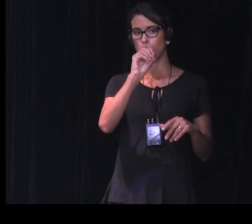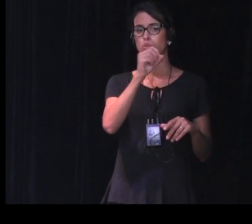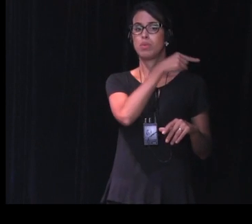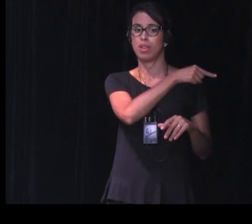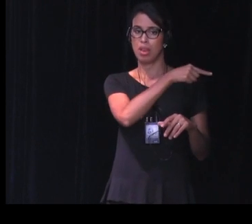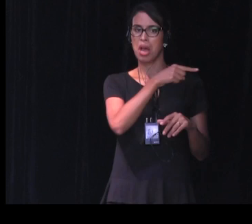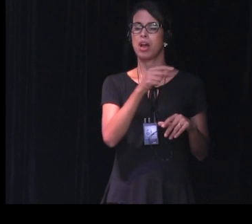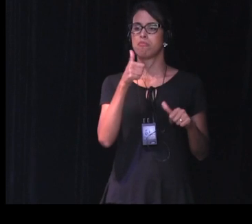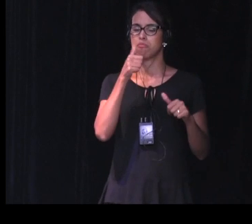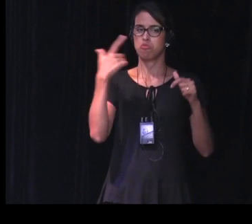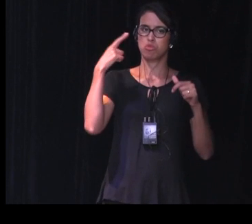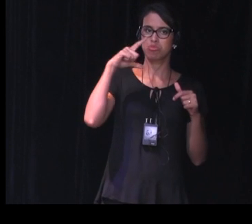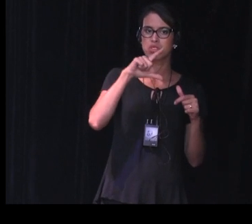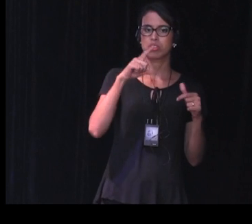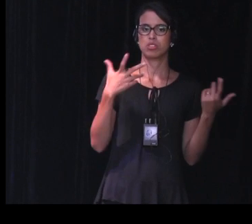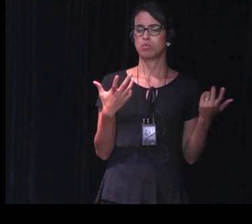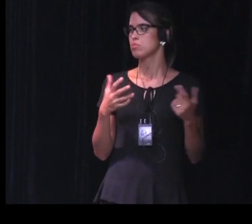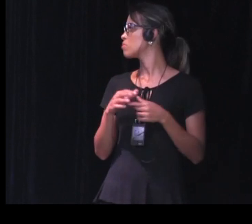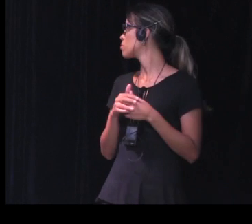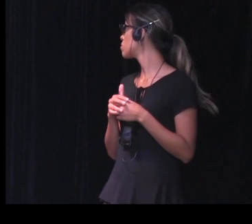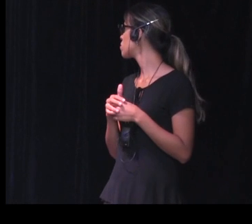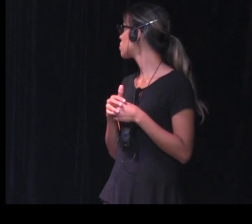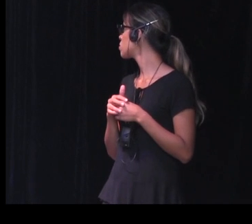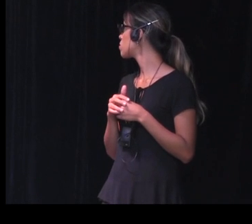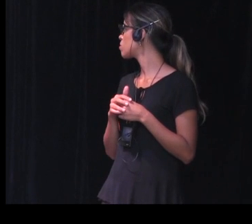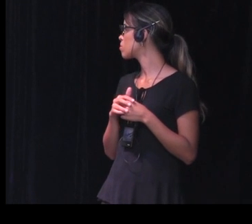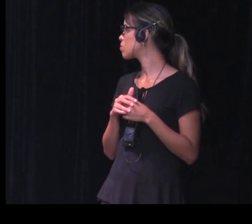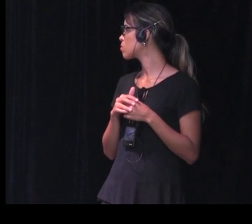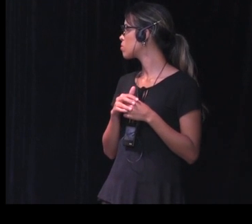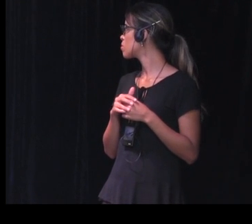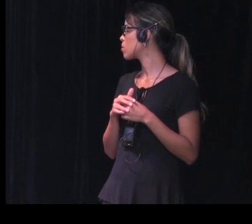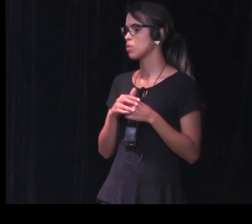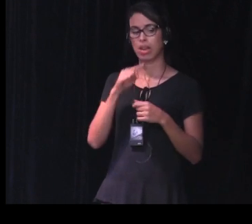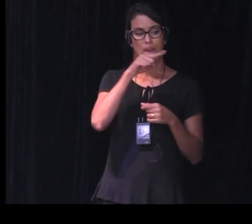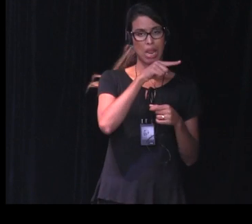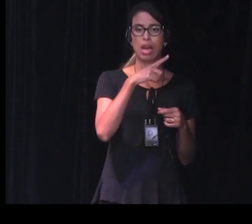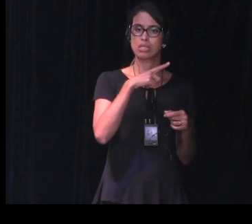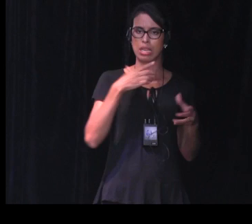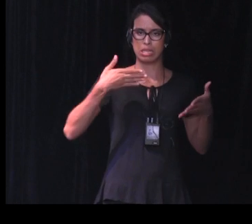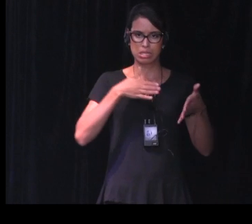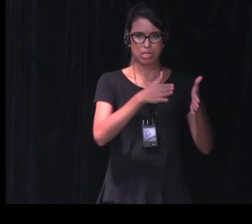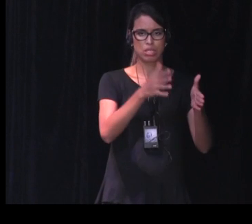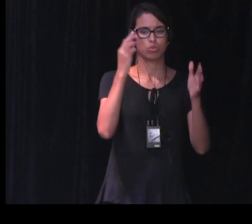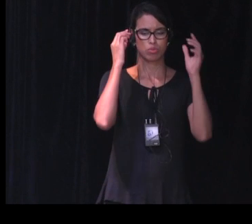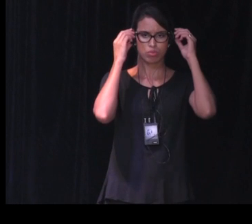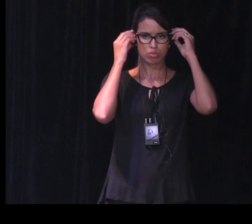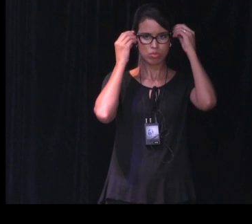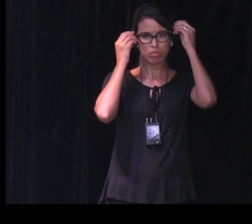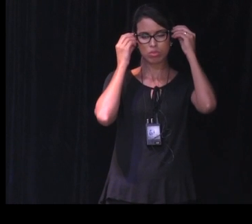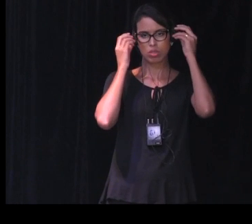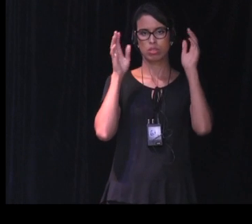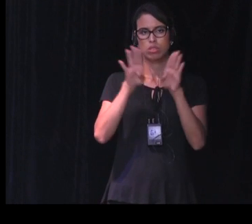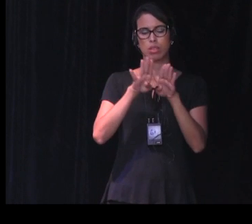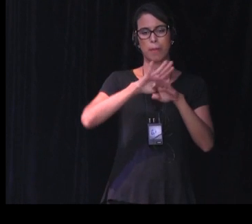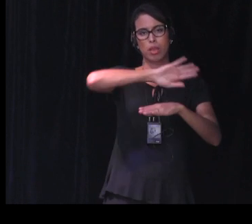que Santiago não alcança a crescer muito quando vai dar contra um morro, um rio, outro